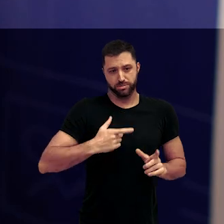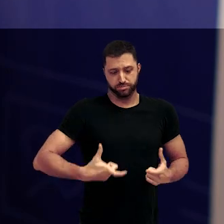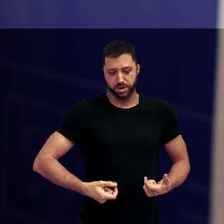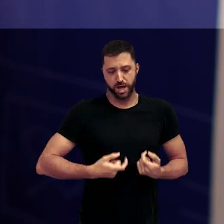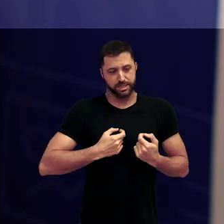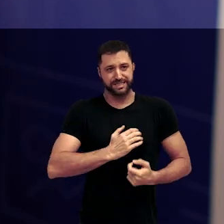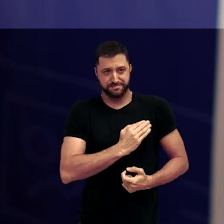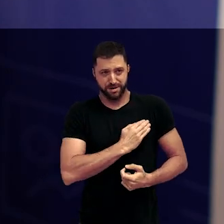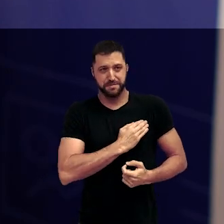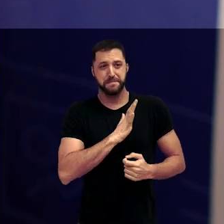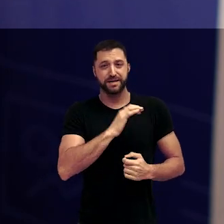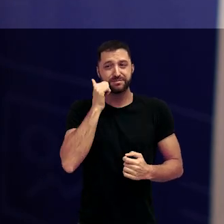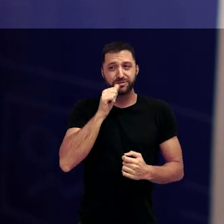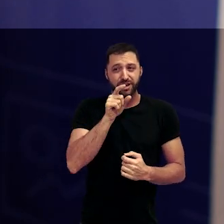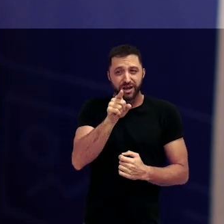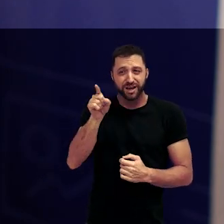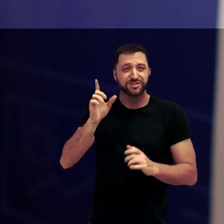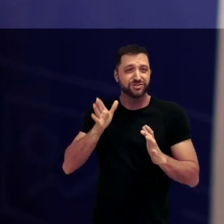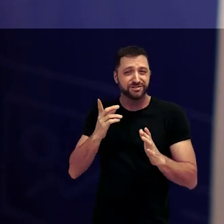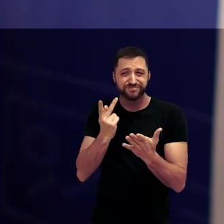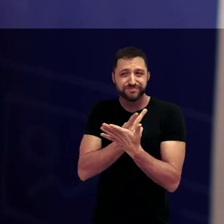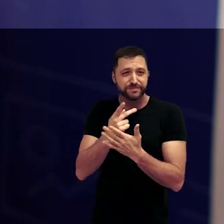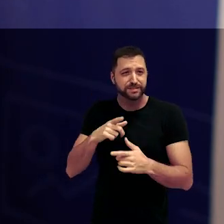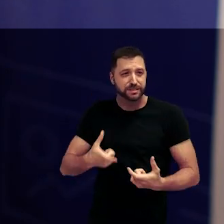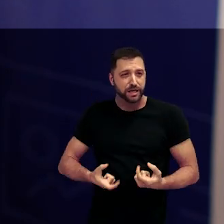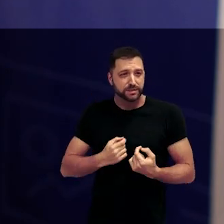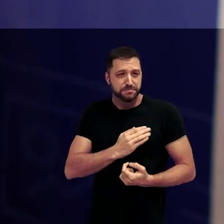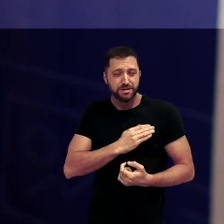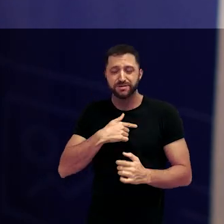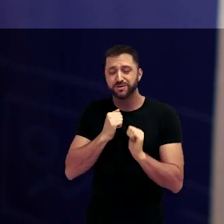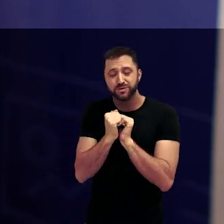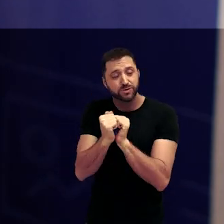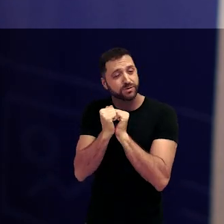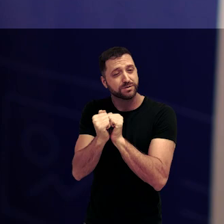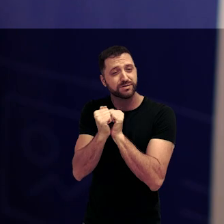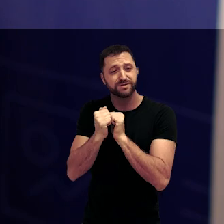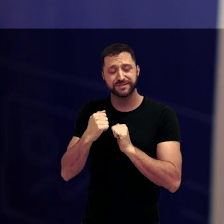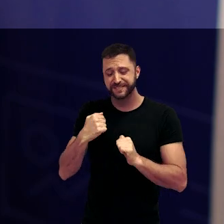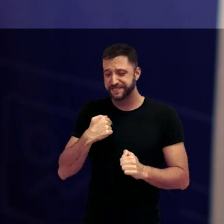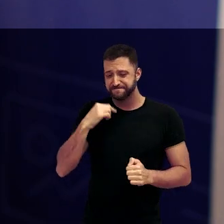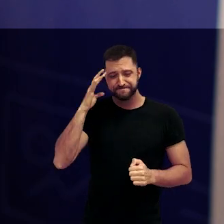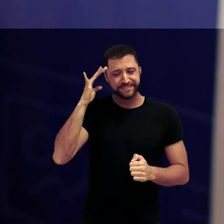passei pela doença, mas eu convivo com essas